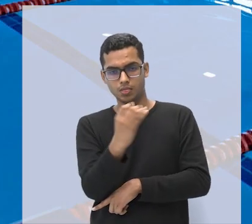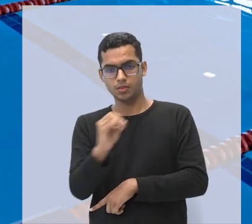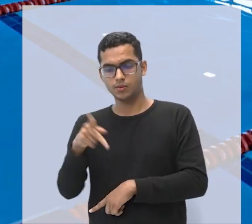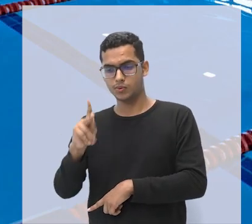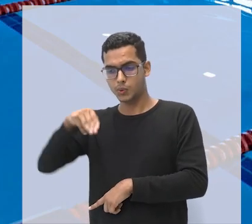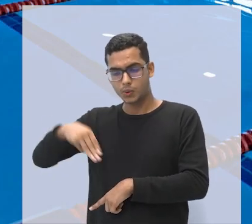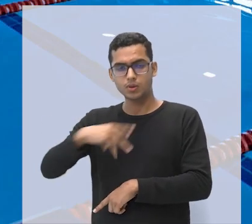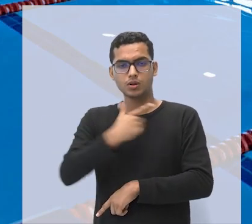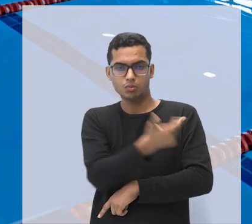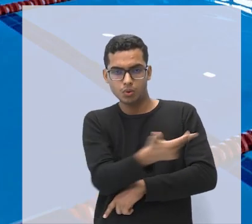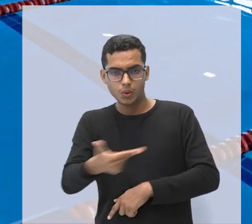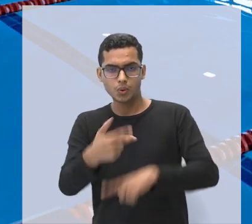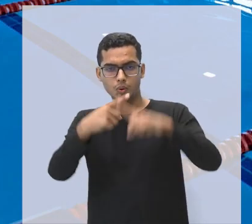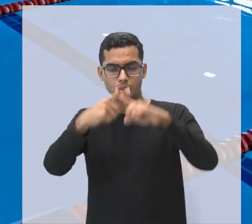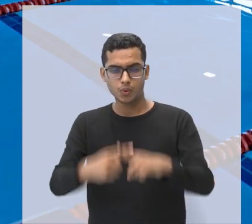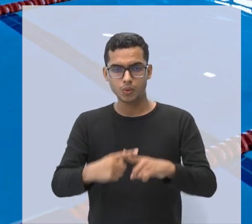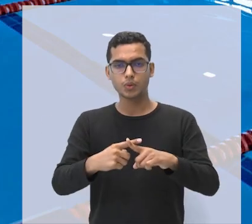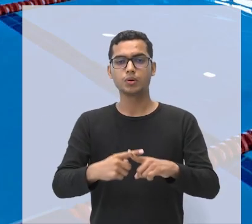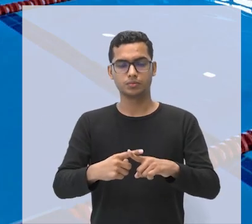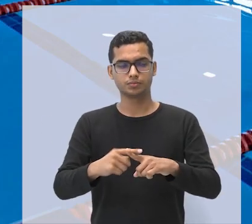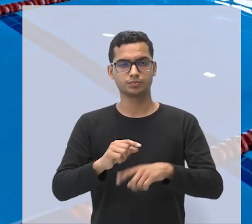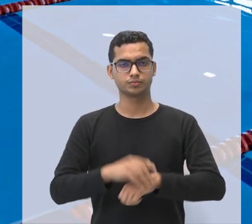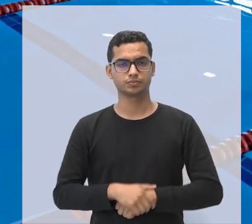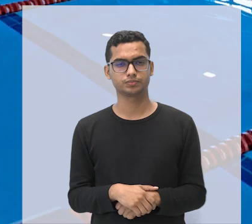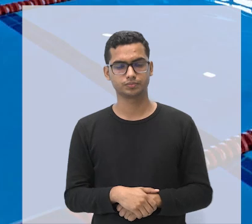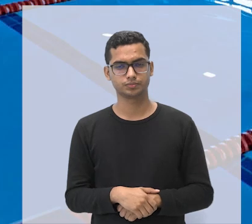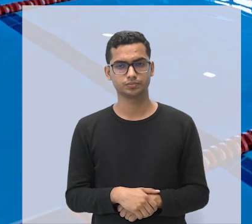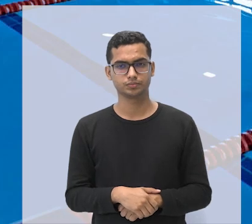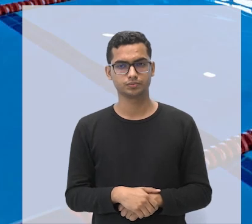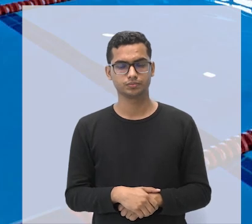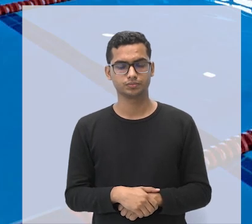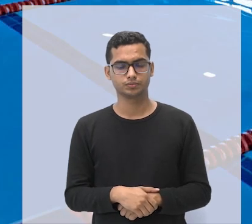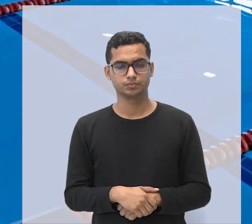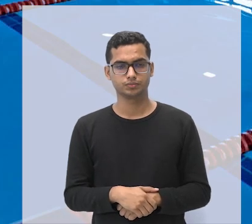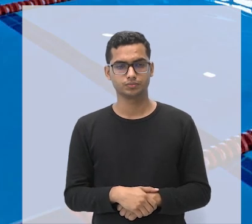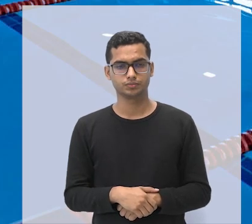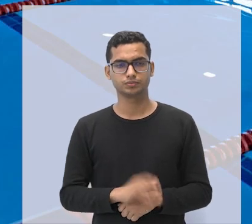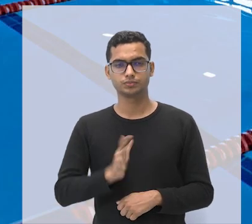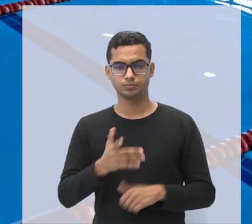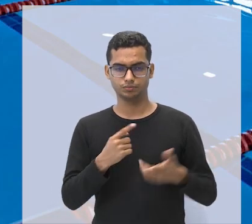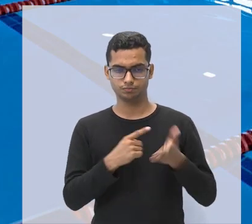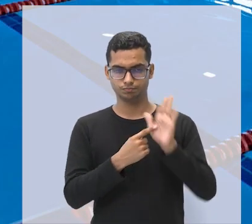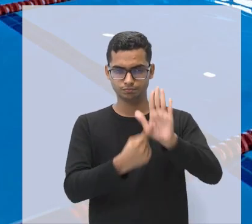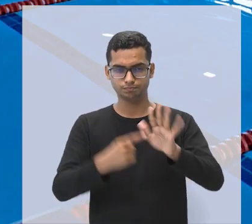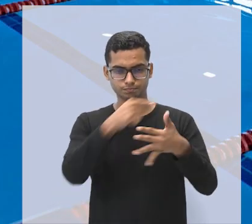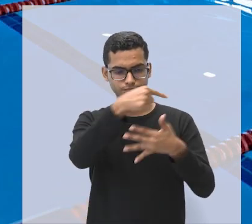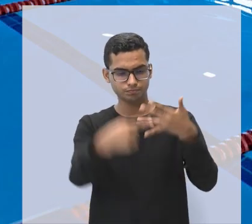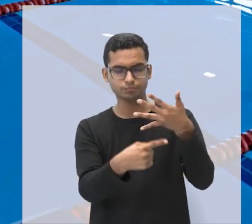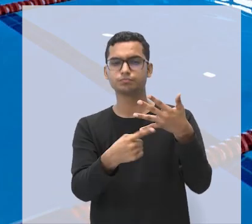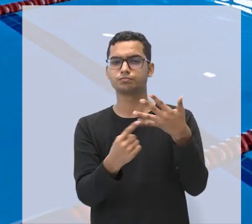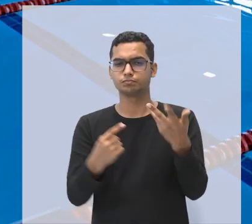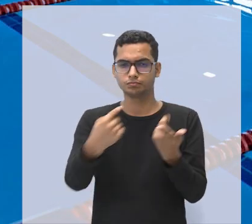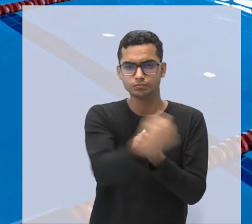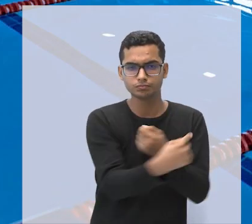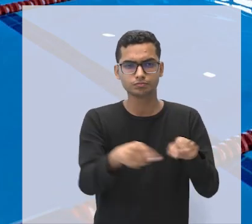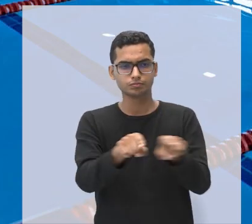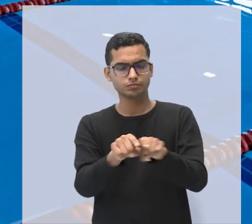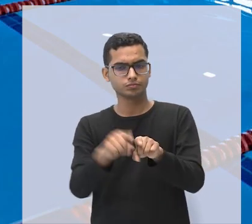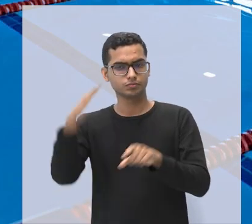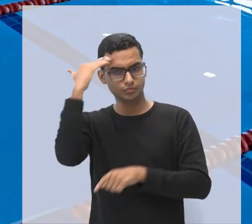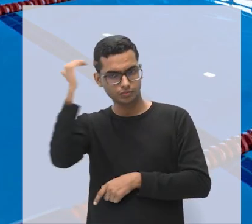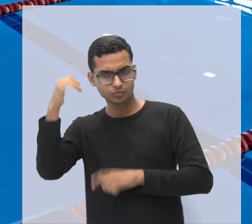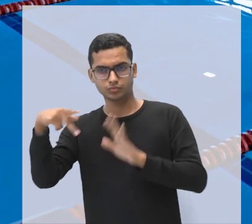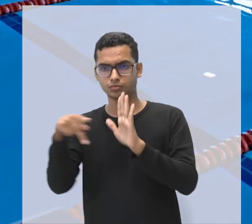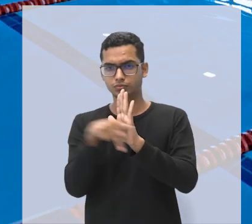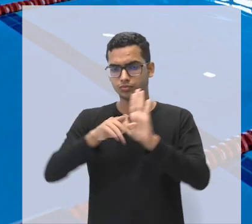a maratona aquática. E agora que eu já citei alguns dos números enormes que nós temos aí,